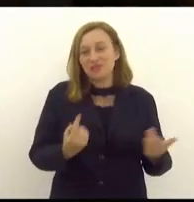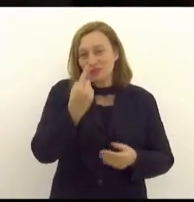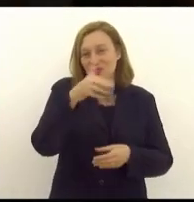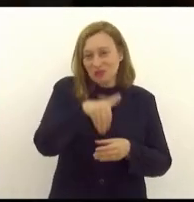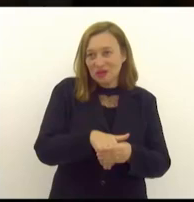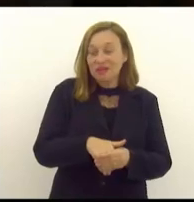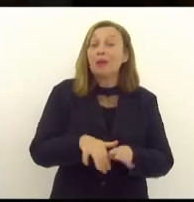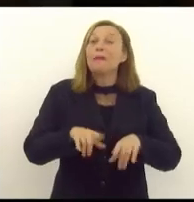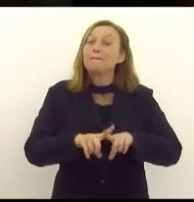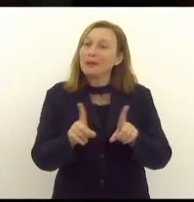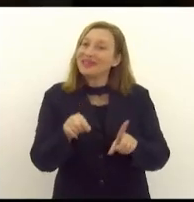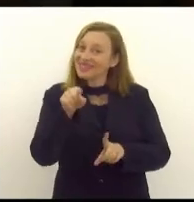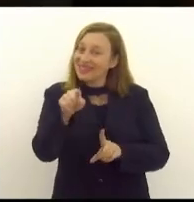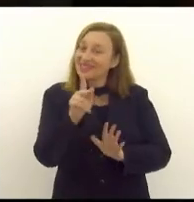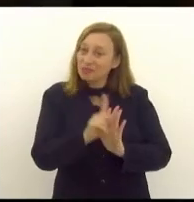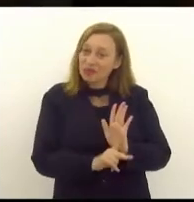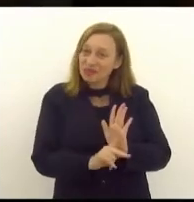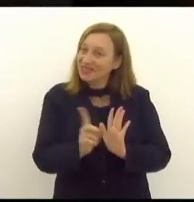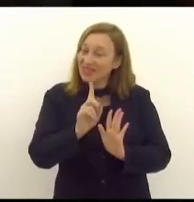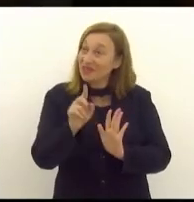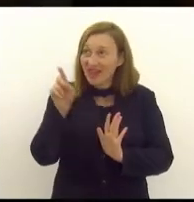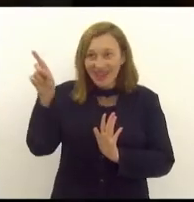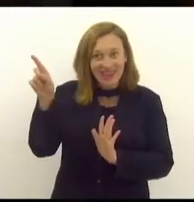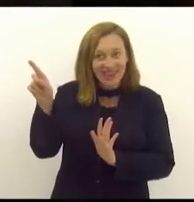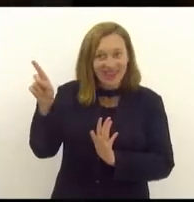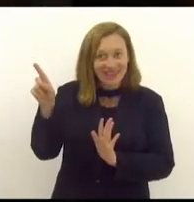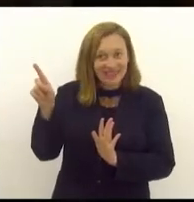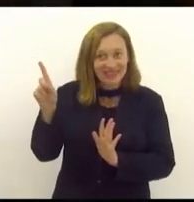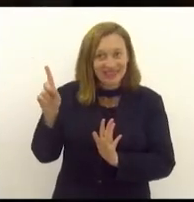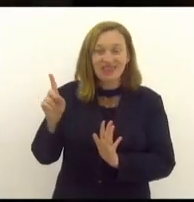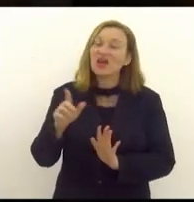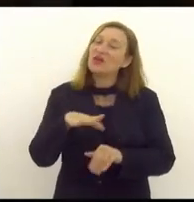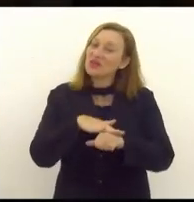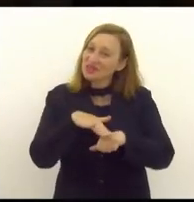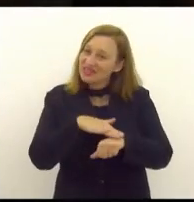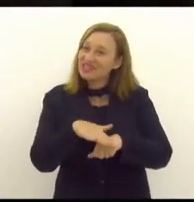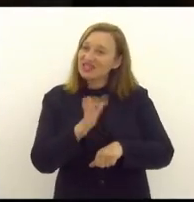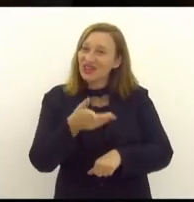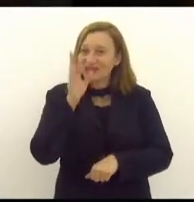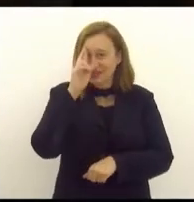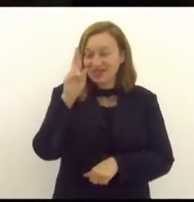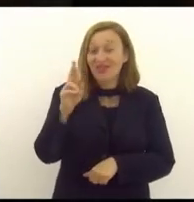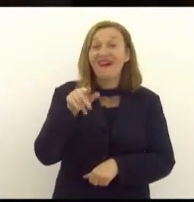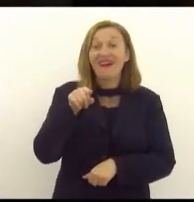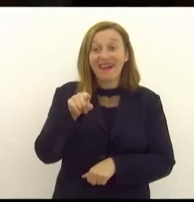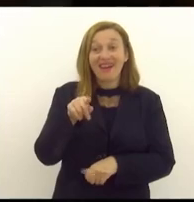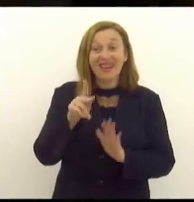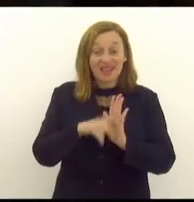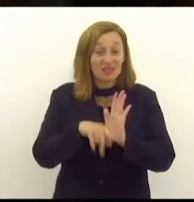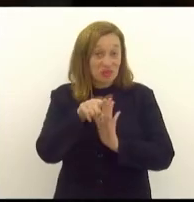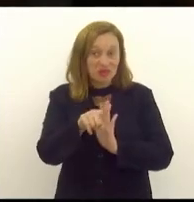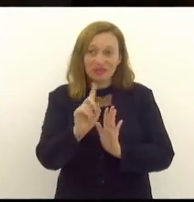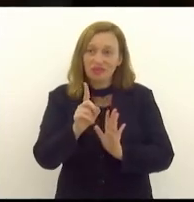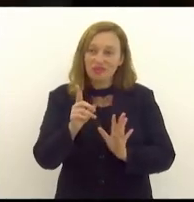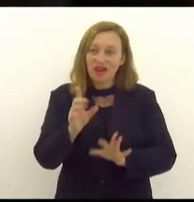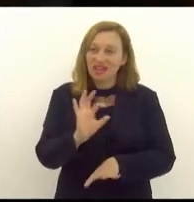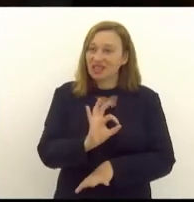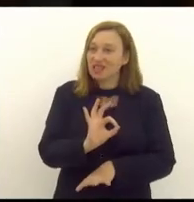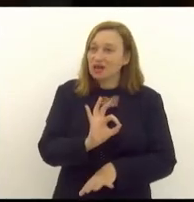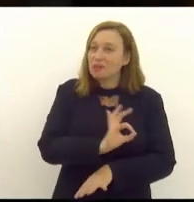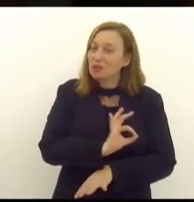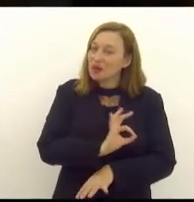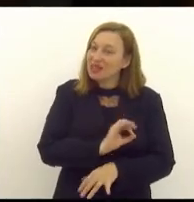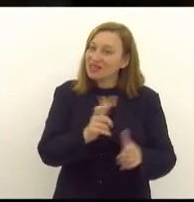um voto mas esse projeto não é aquele eu conversei com vossa excelência esse projeto não fala de policiamento